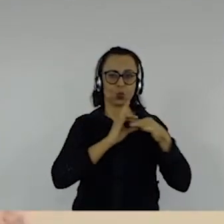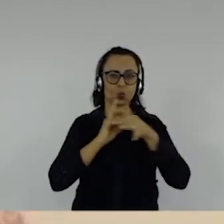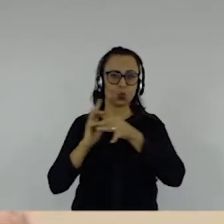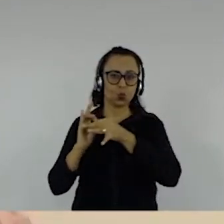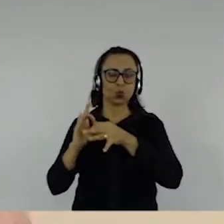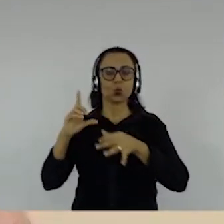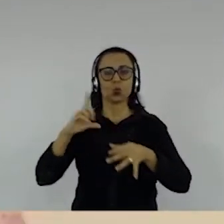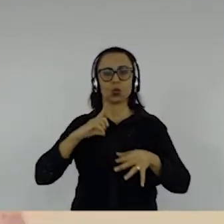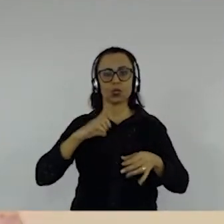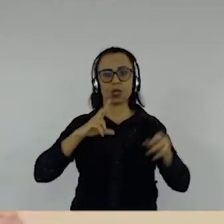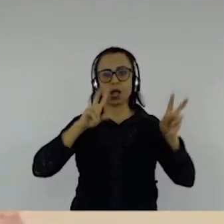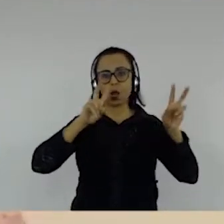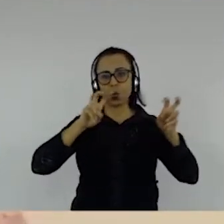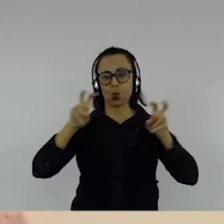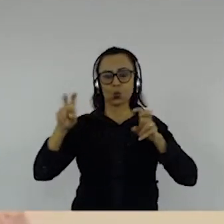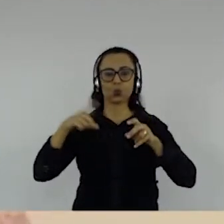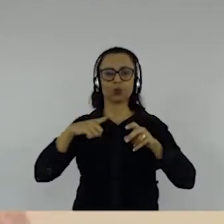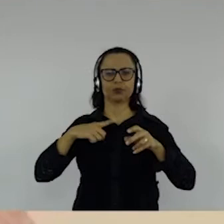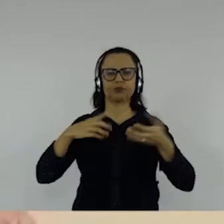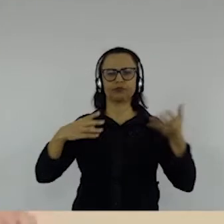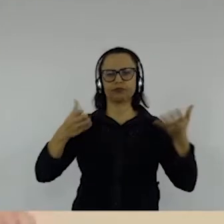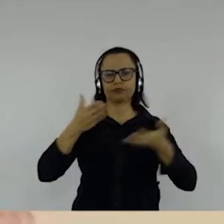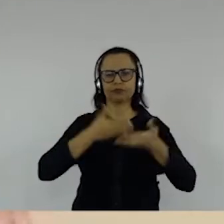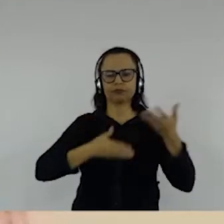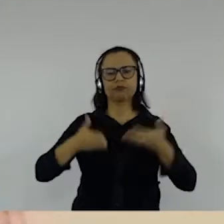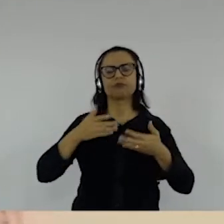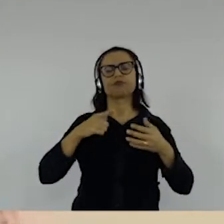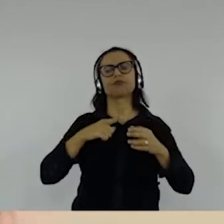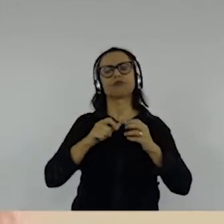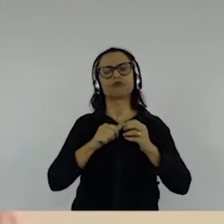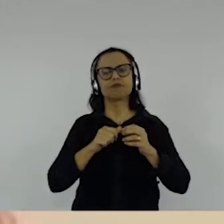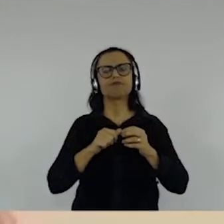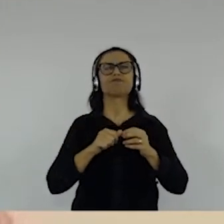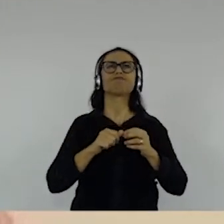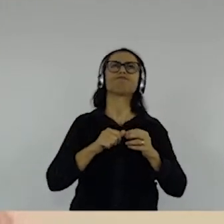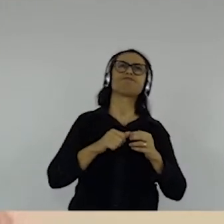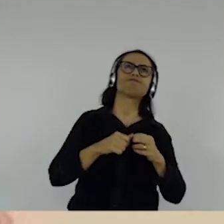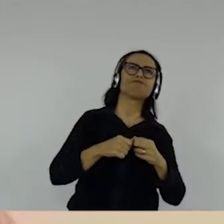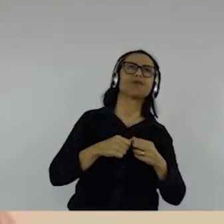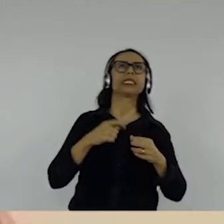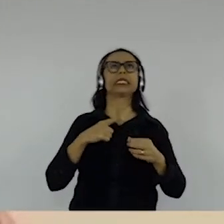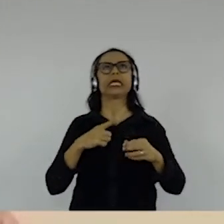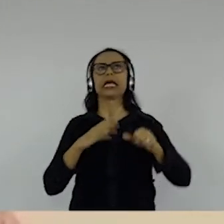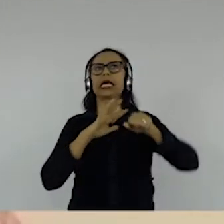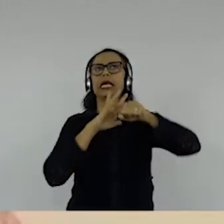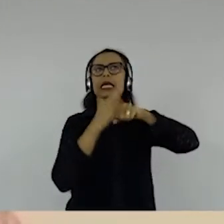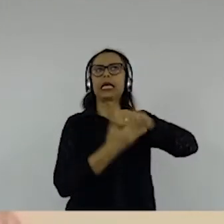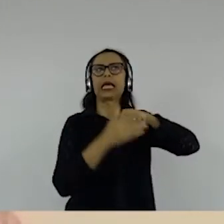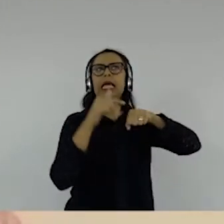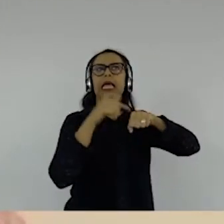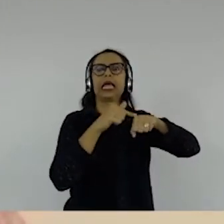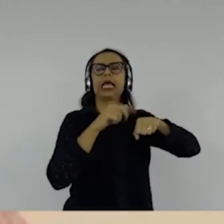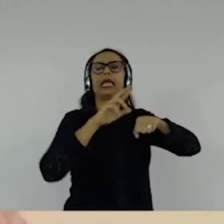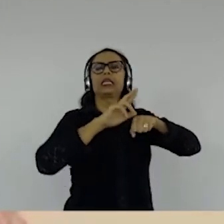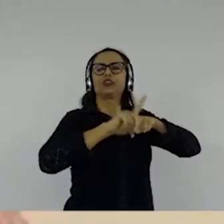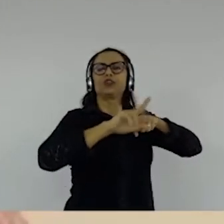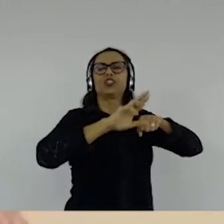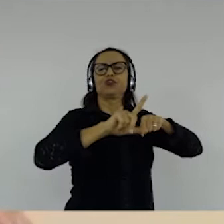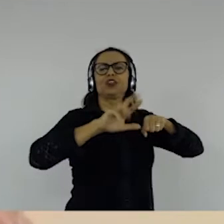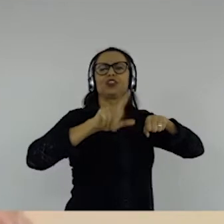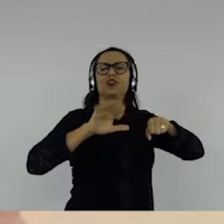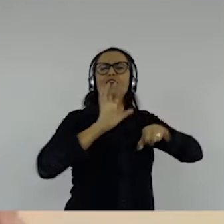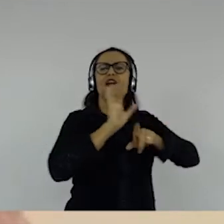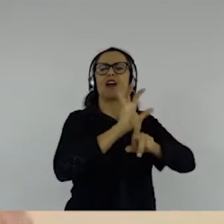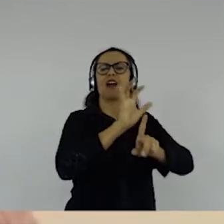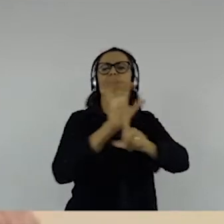se tem um assunto em relação ao qual a pandemia, de fato, trouxe muitos desdobramentos, foi na questão dos contratos.